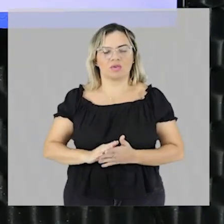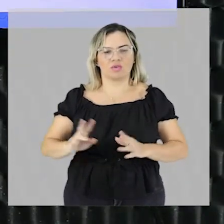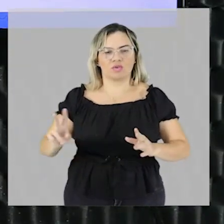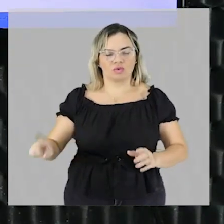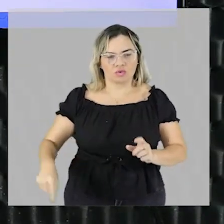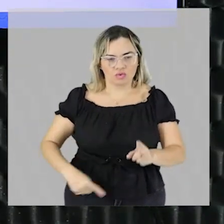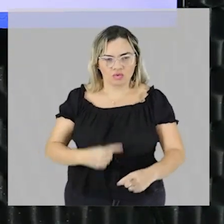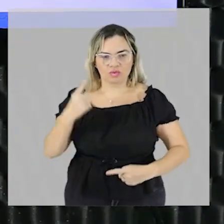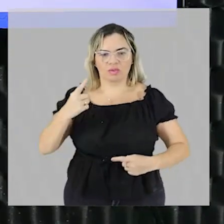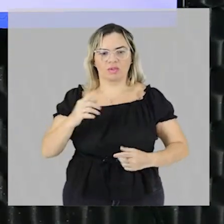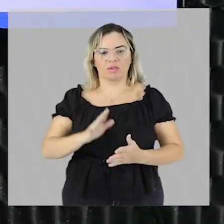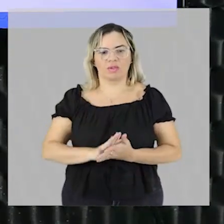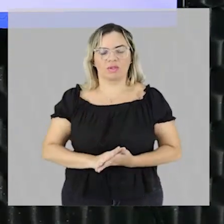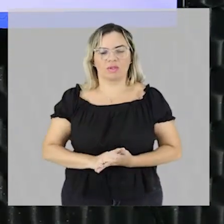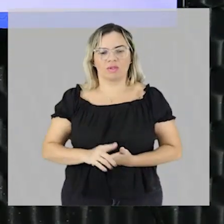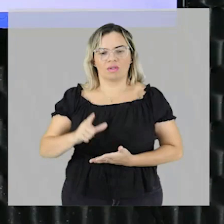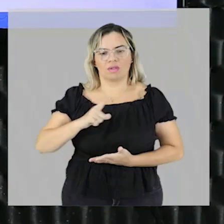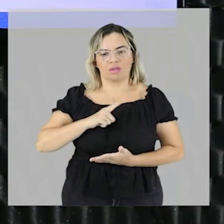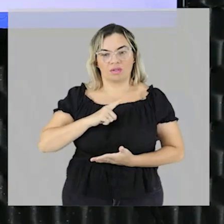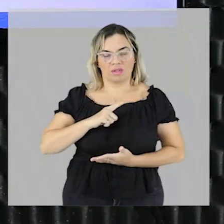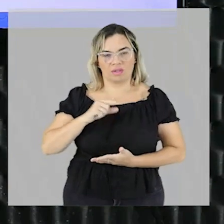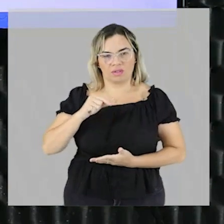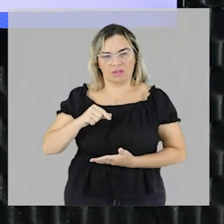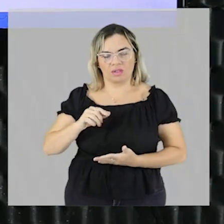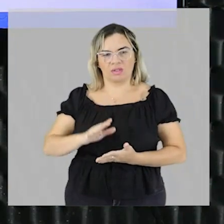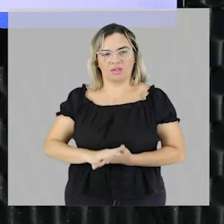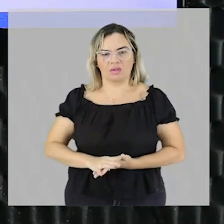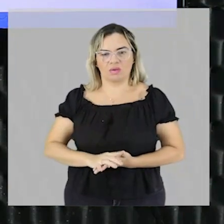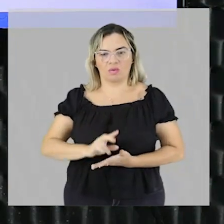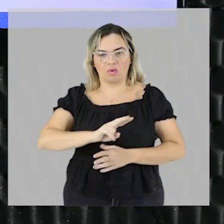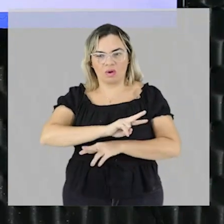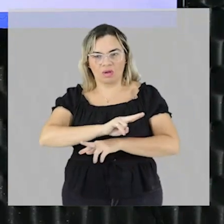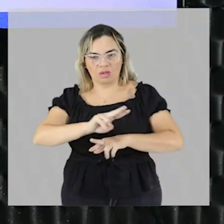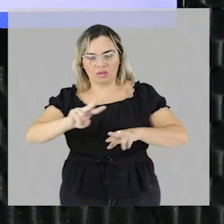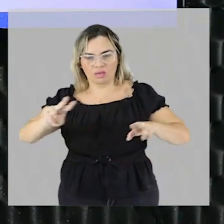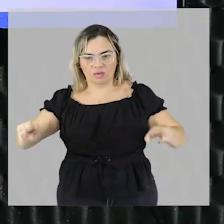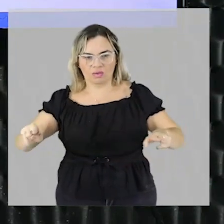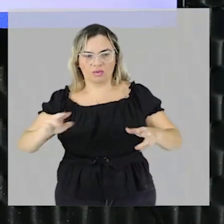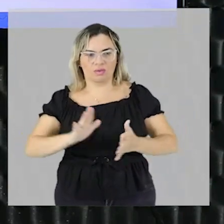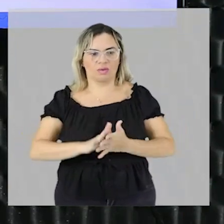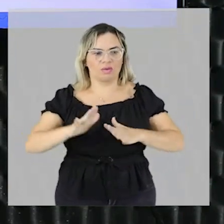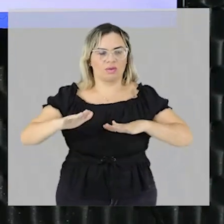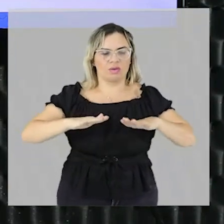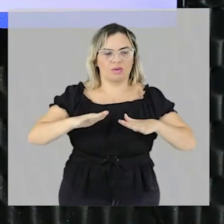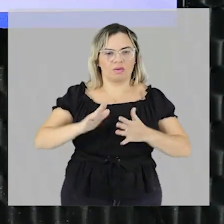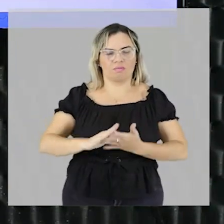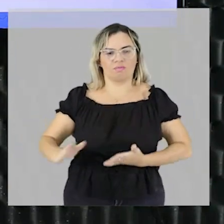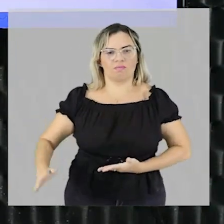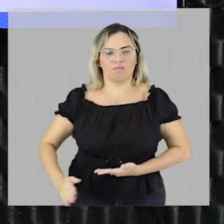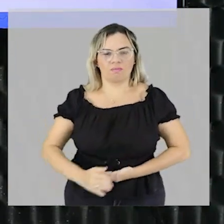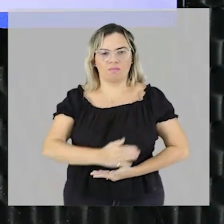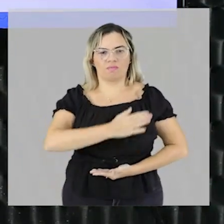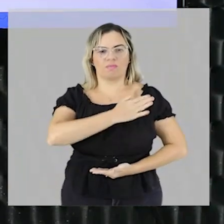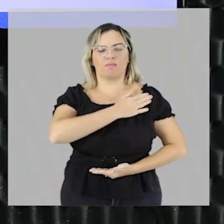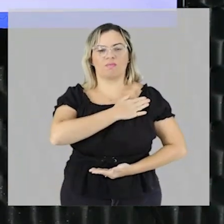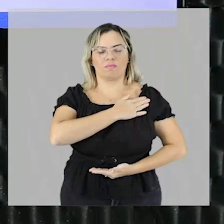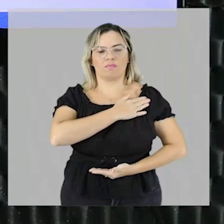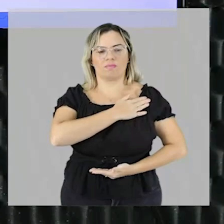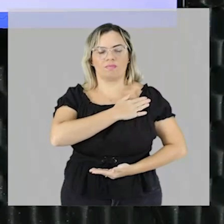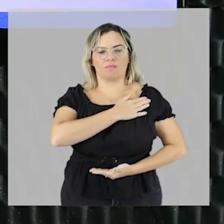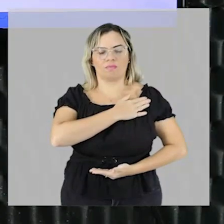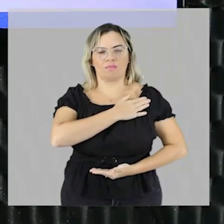Merecem, de certo, a nossa estima aqueles outros. Eram patriotas, né? Ou seja,